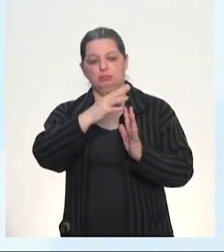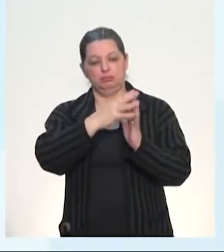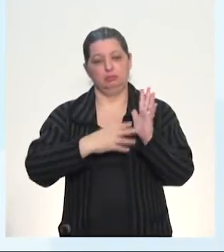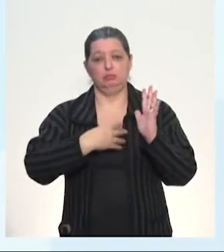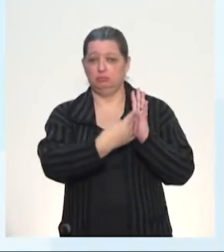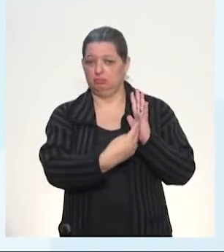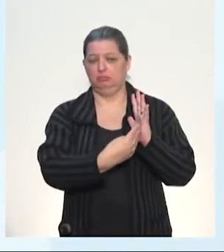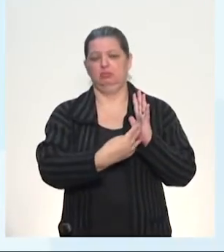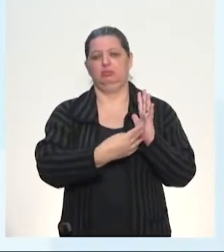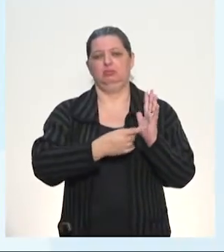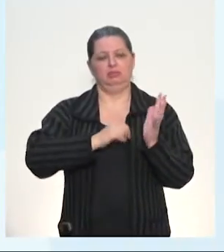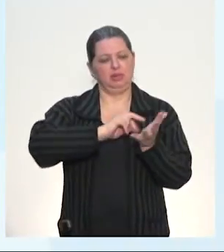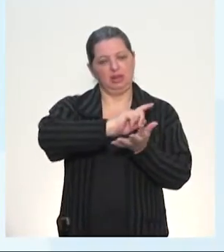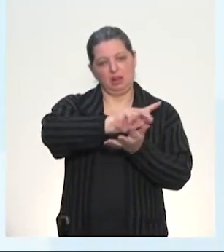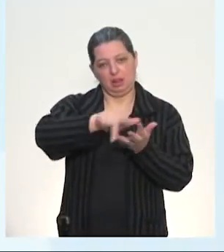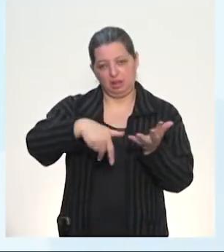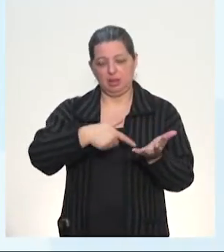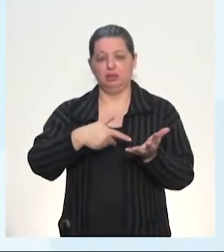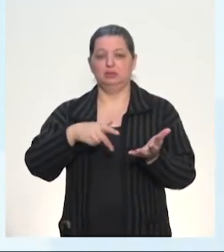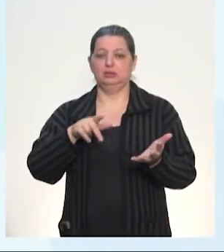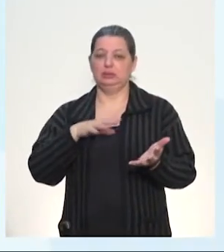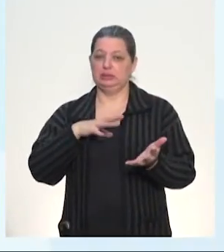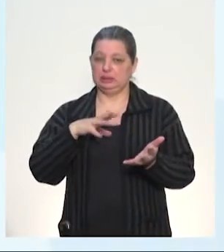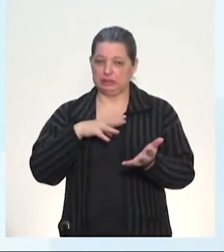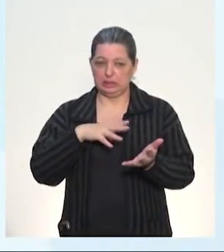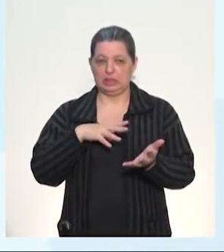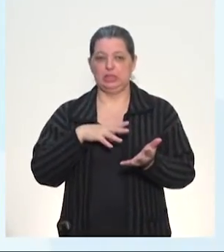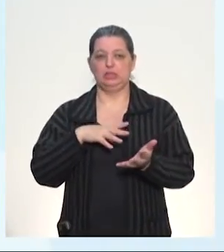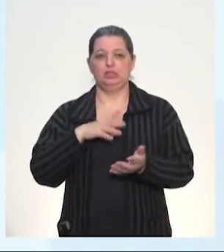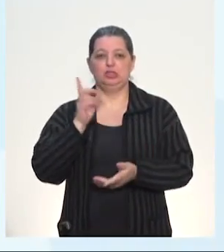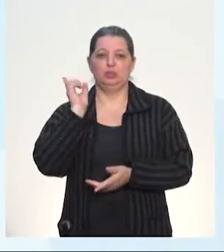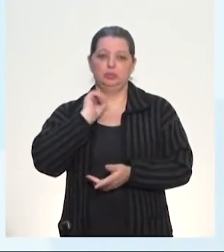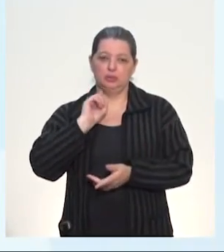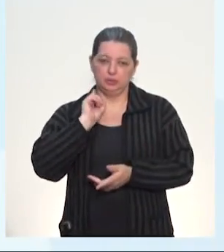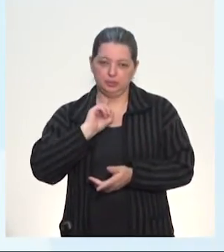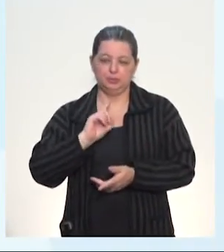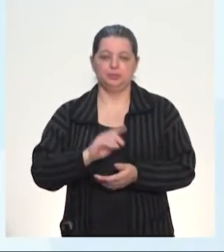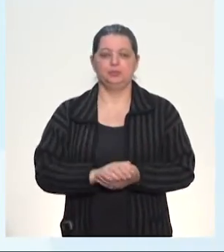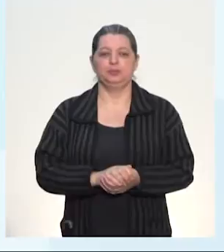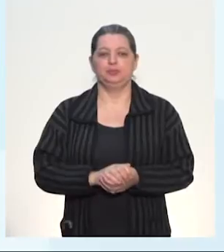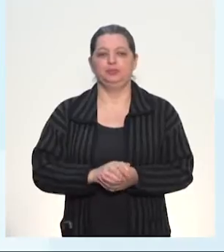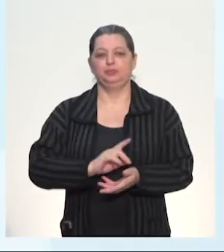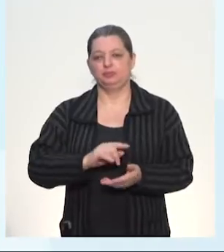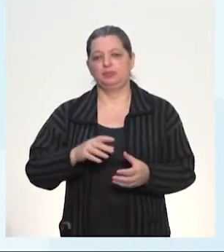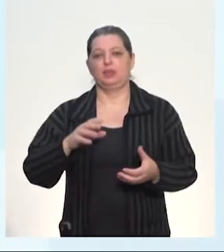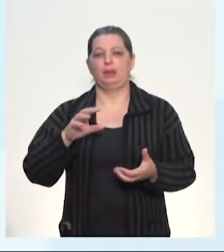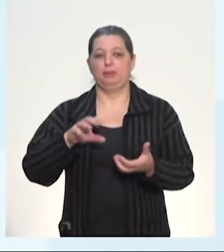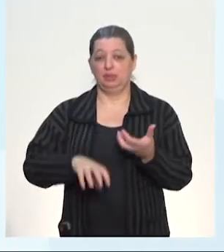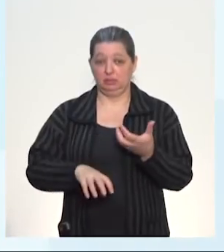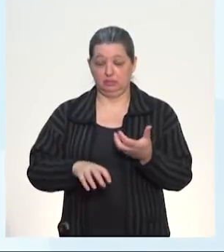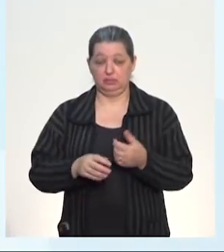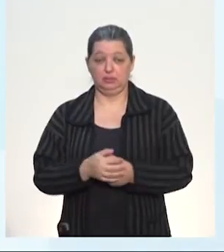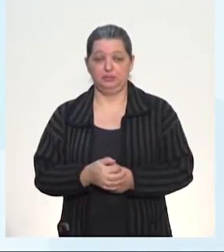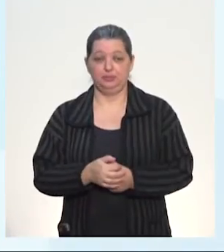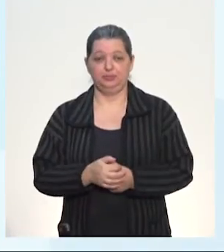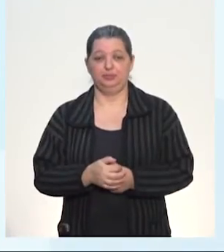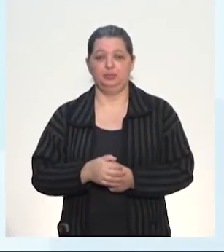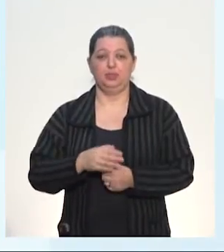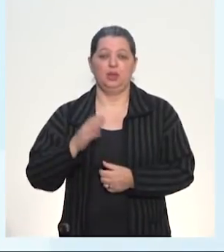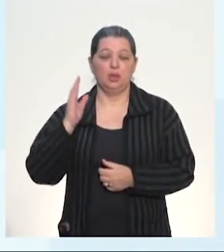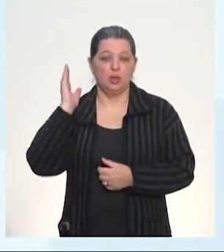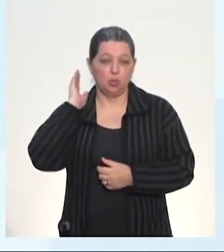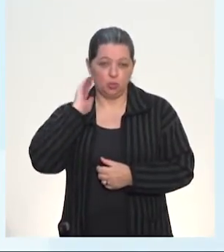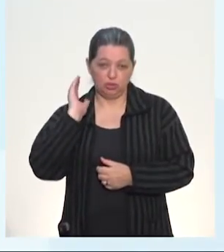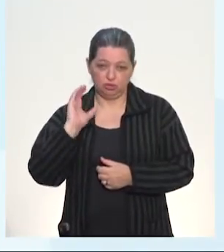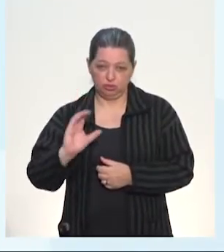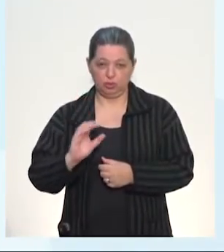Temos Araçatuba, Araraquara, Belo Horizonte, Botucatu, Brasília, Curitiba,